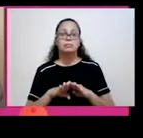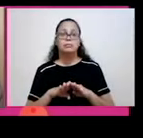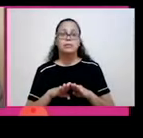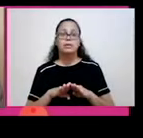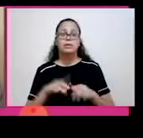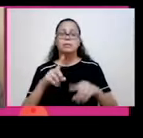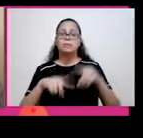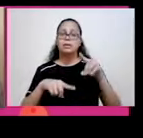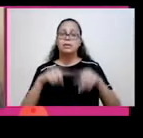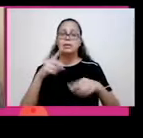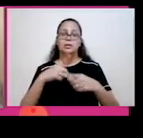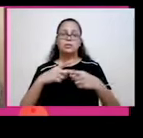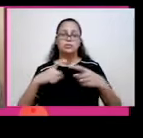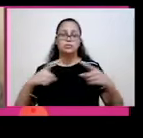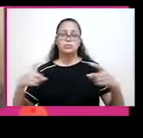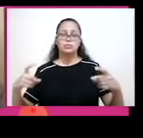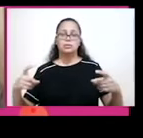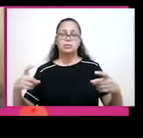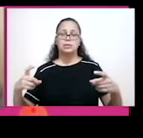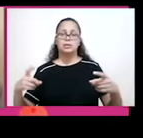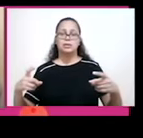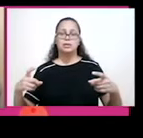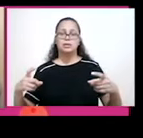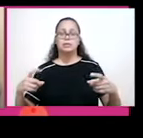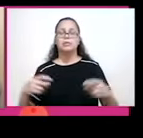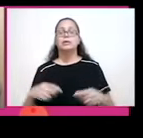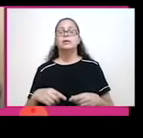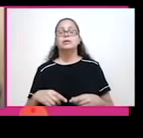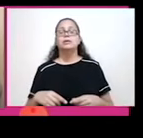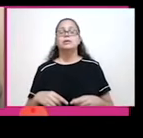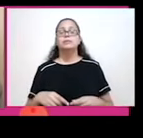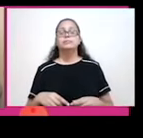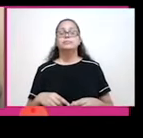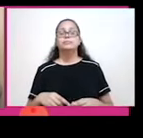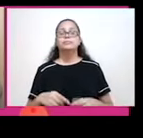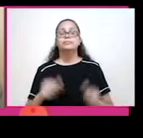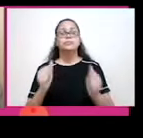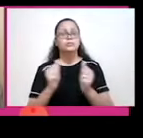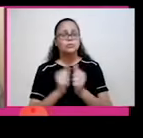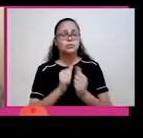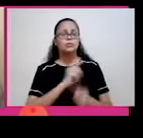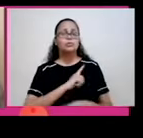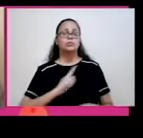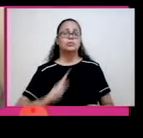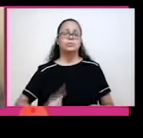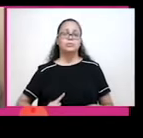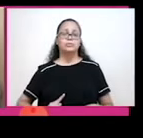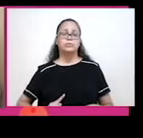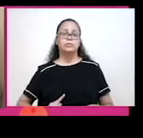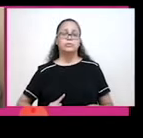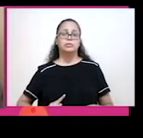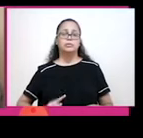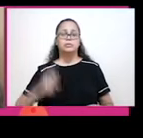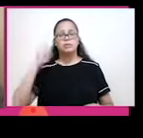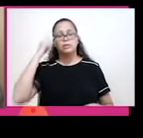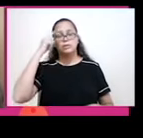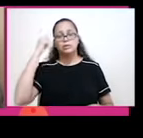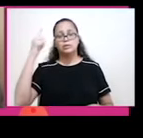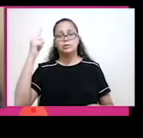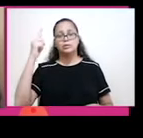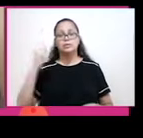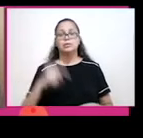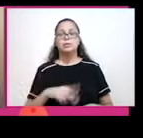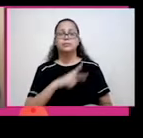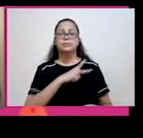de material para a guerra. Então, as indústrias dessas áreas permanecerão na mão do governo, né? As pequenas e médias, a ideia do governo é privatizá-las,